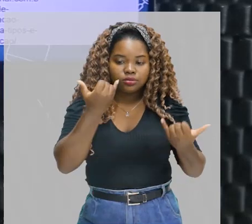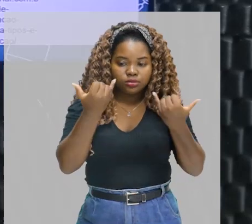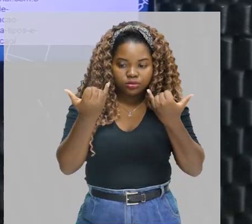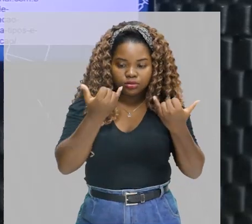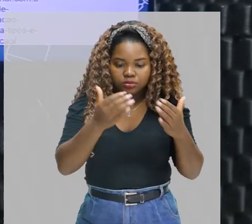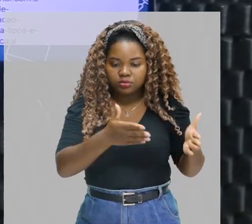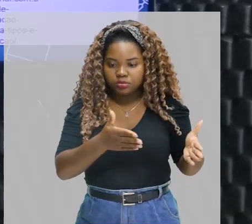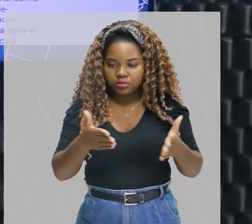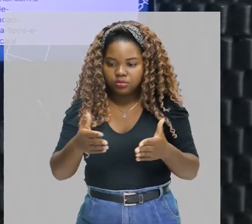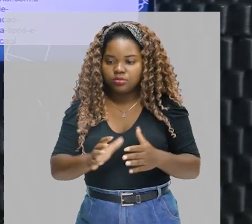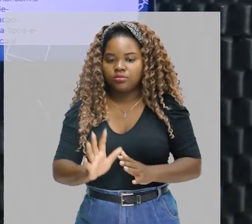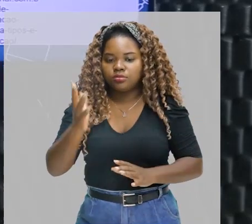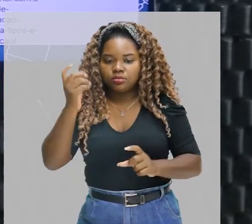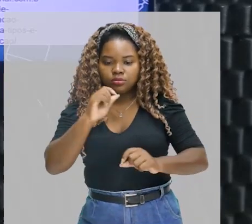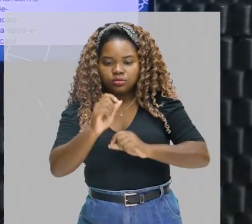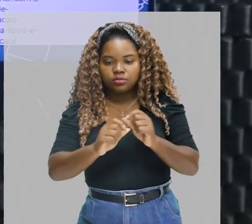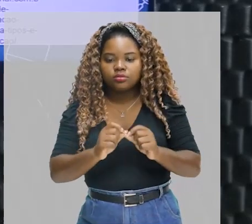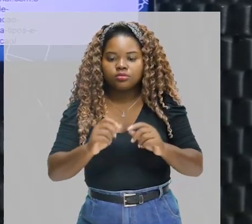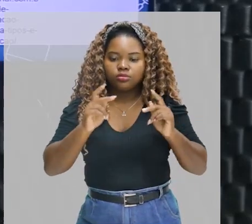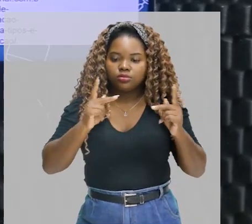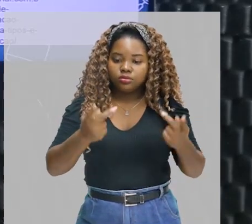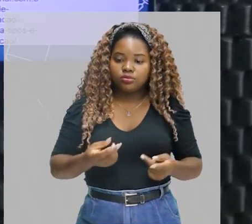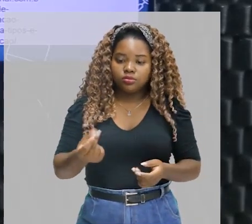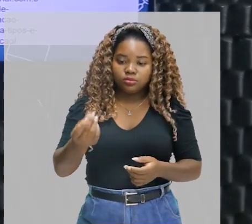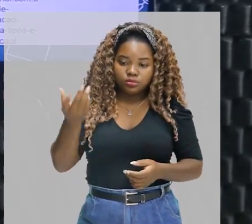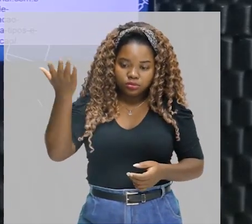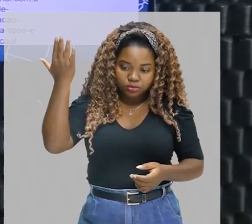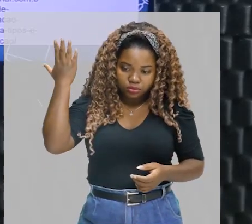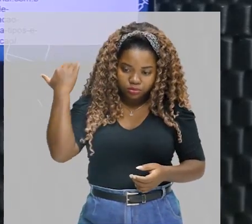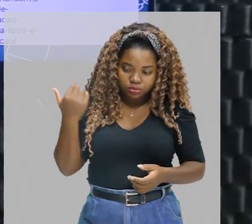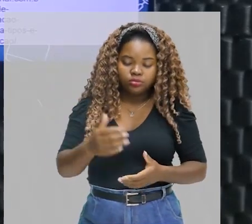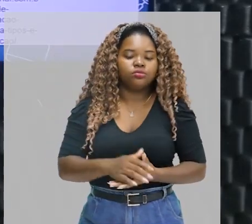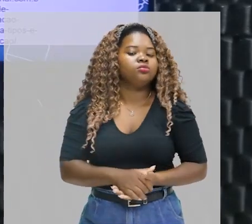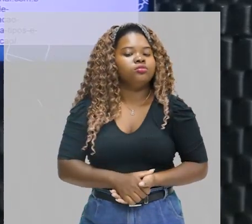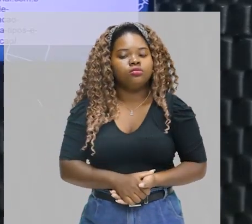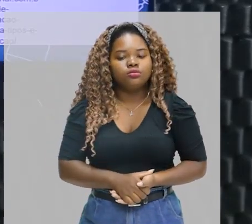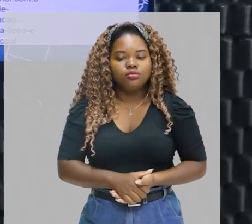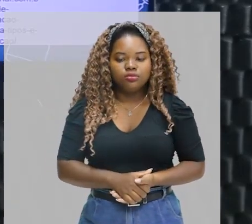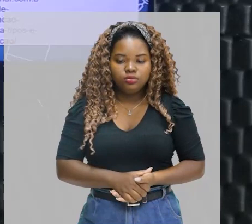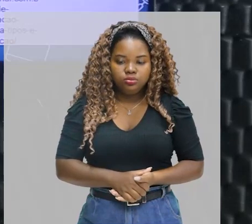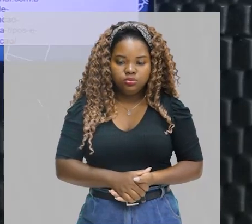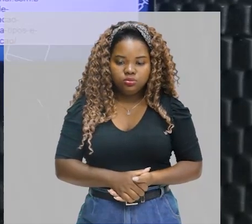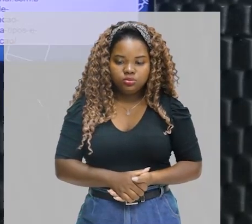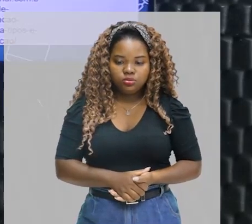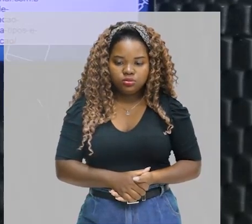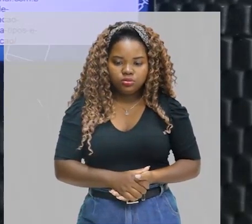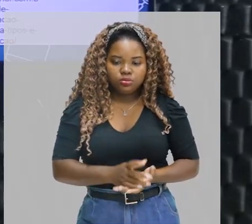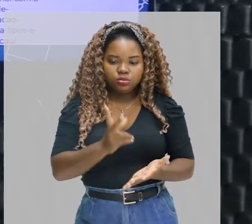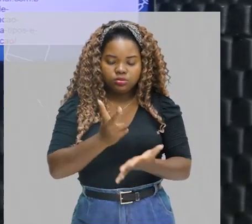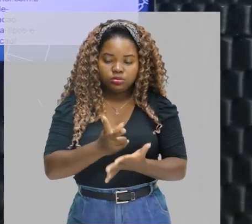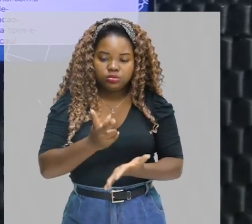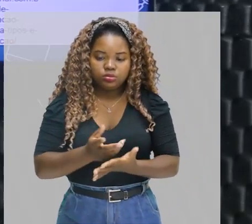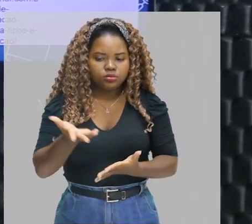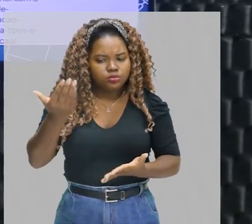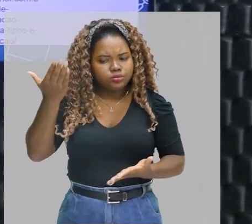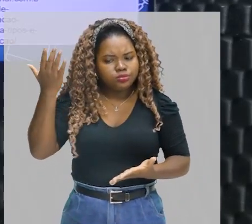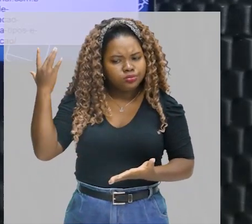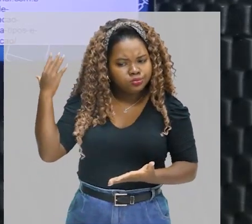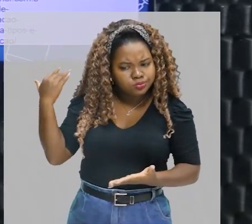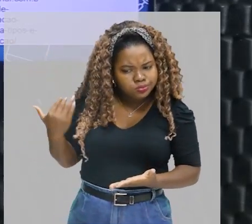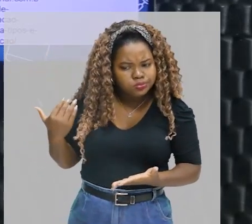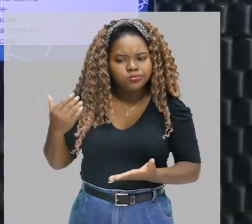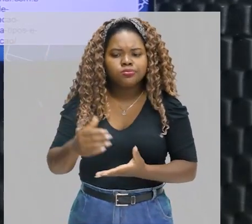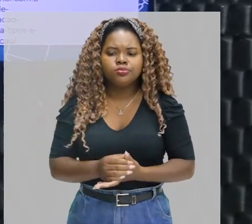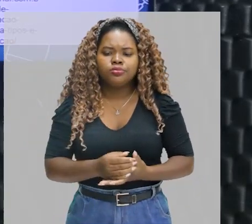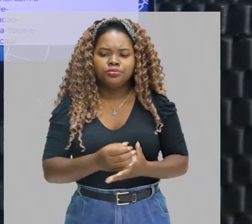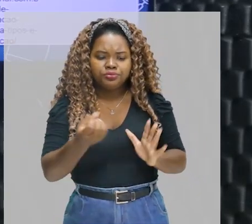informações tem sido realizado pela espécie humana desde os primórdios, tá certo? Então, desde quando se tem